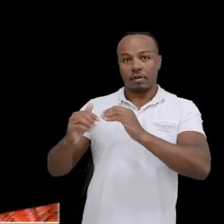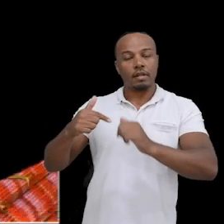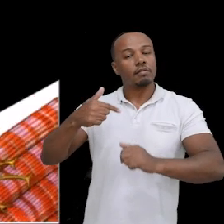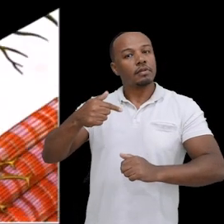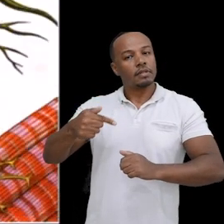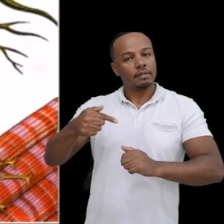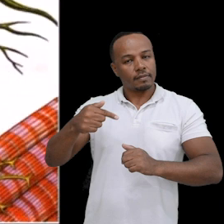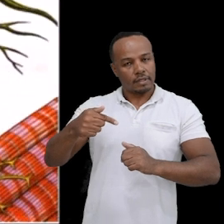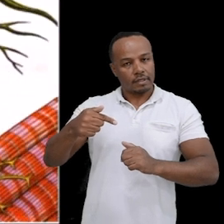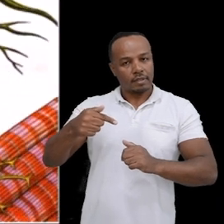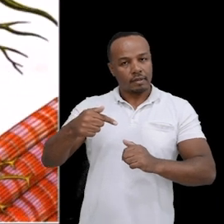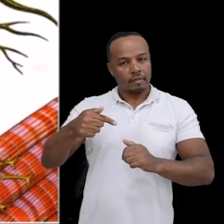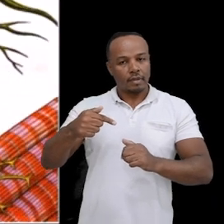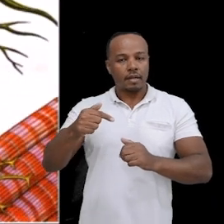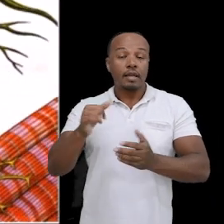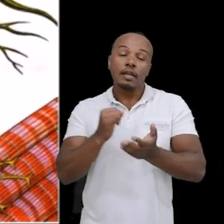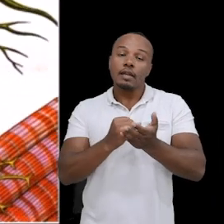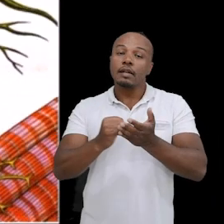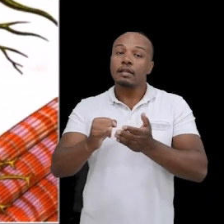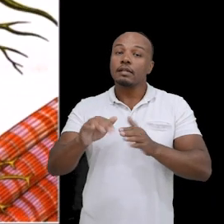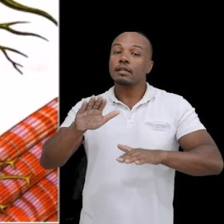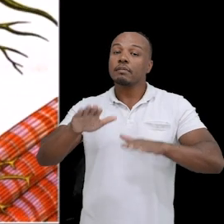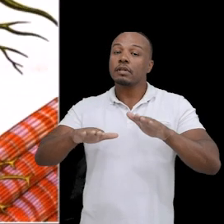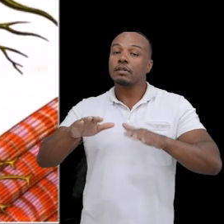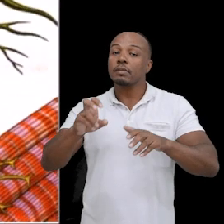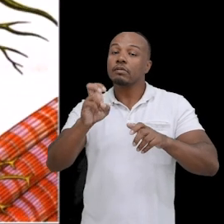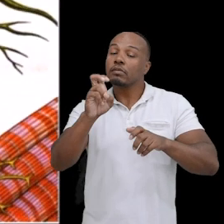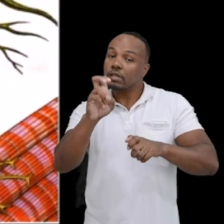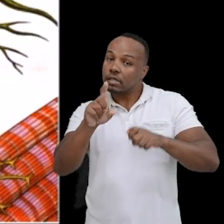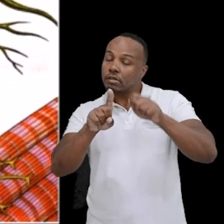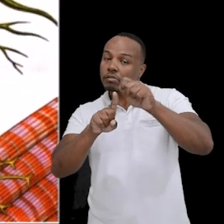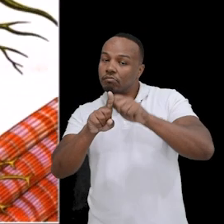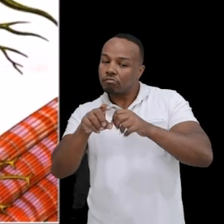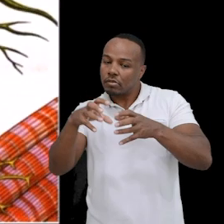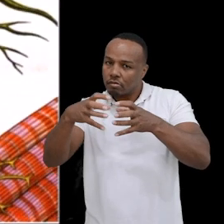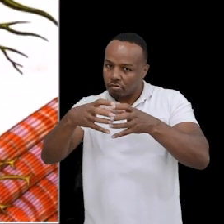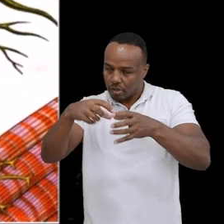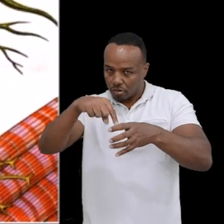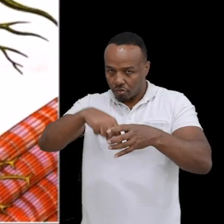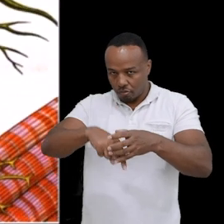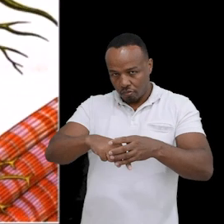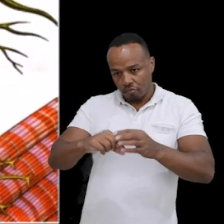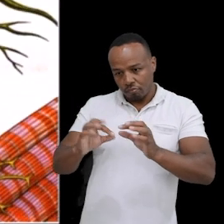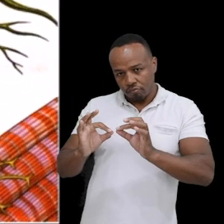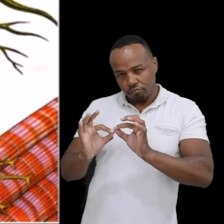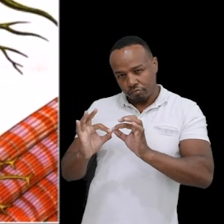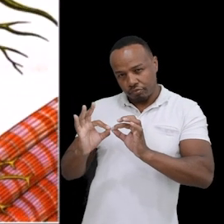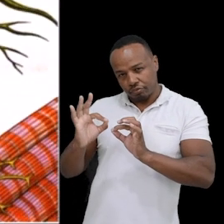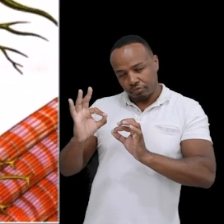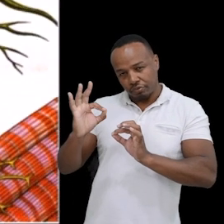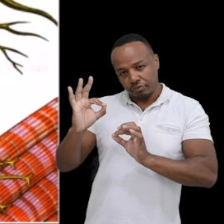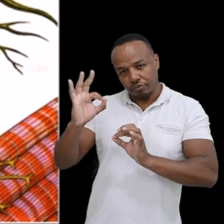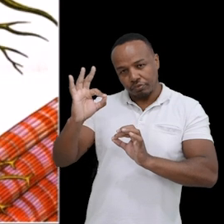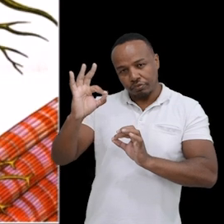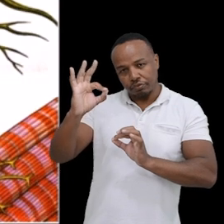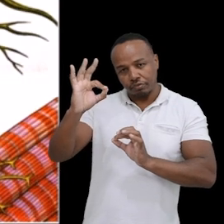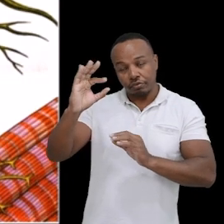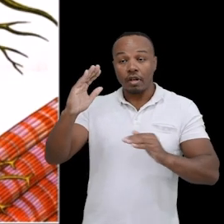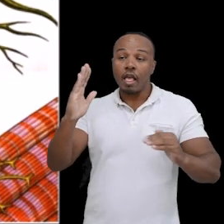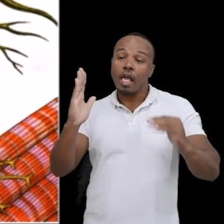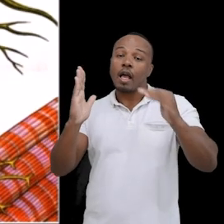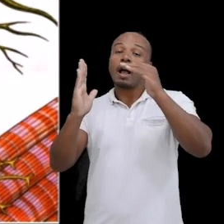alguma resposta. Esse processo da sétima etapa inicia aos 5 meses intraútero,